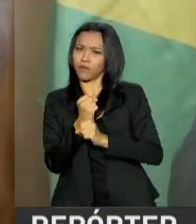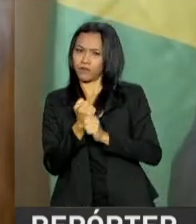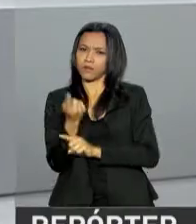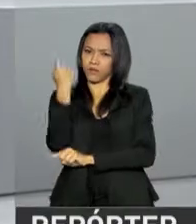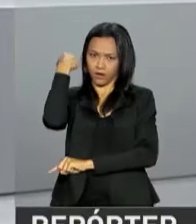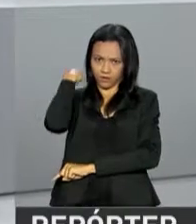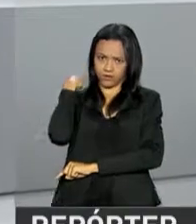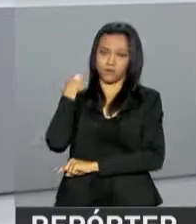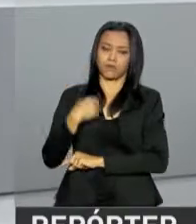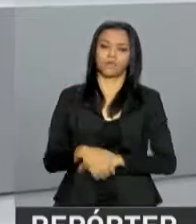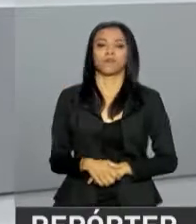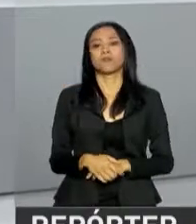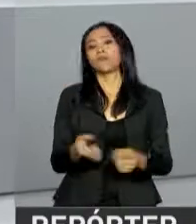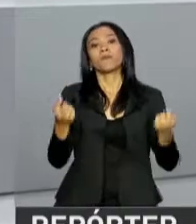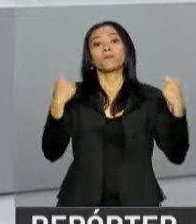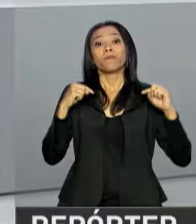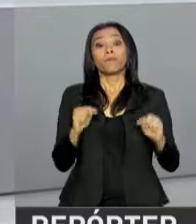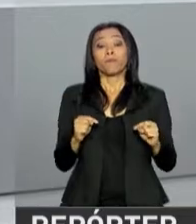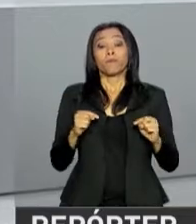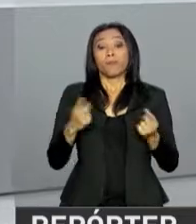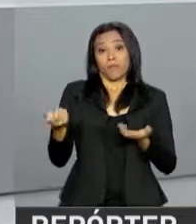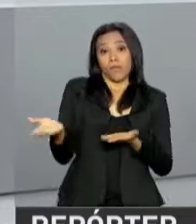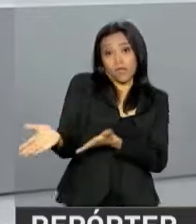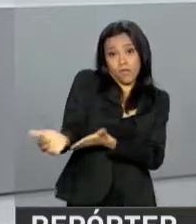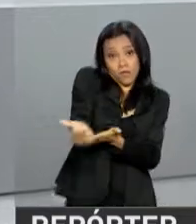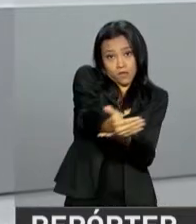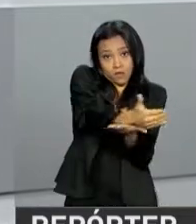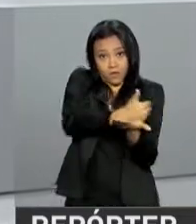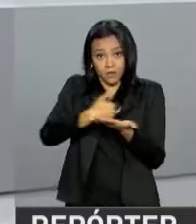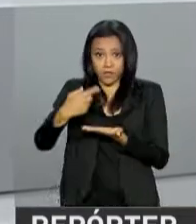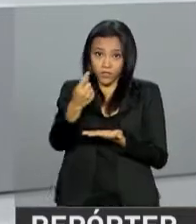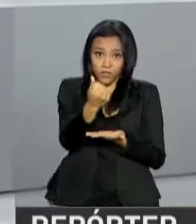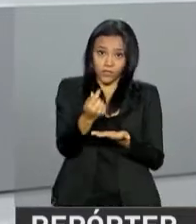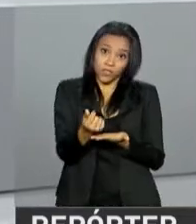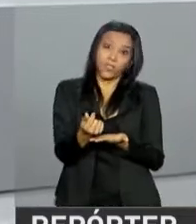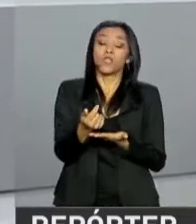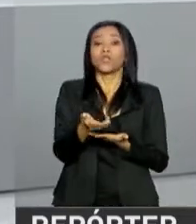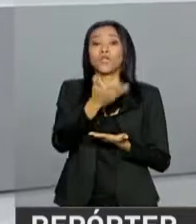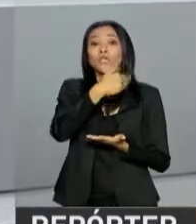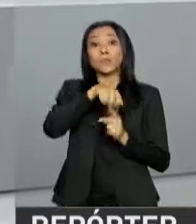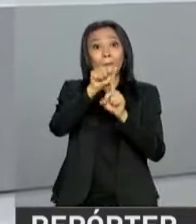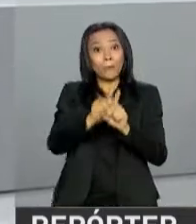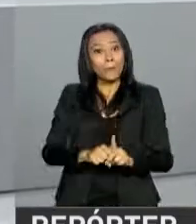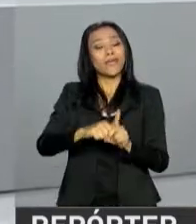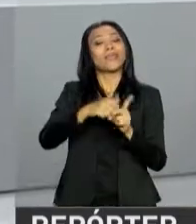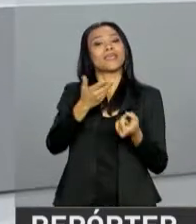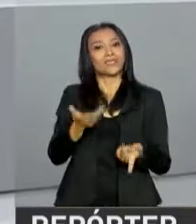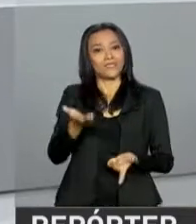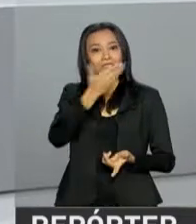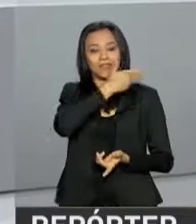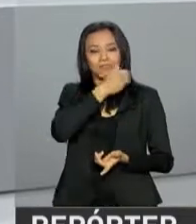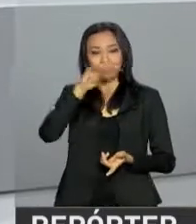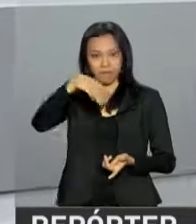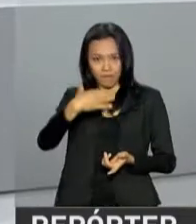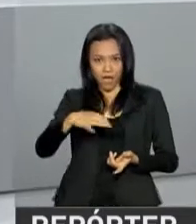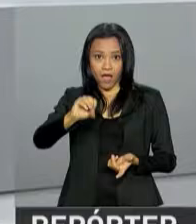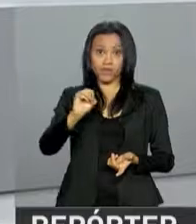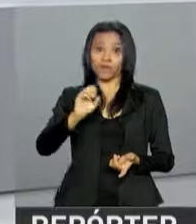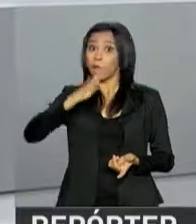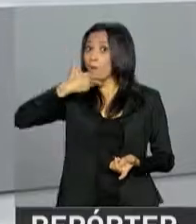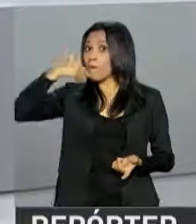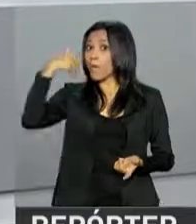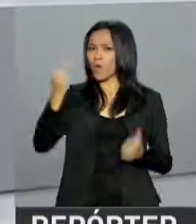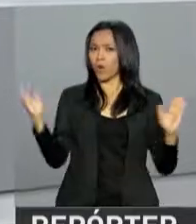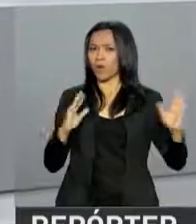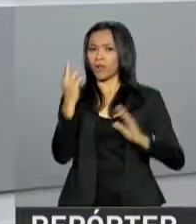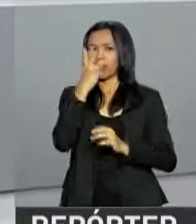atrás. A arrecadação federal do mês de março foi a melhor dos últimos 3 anos. O